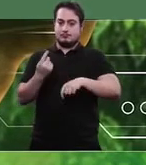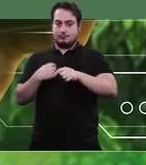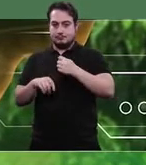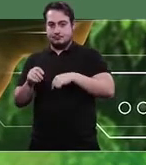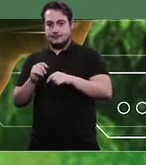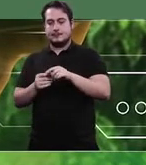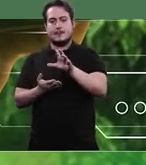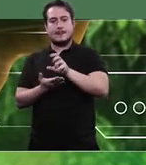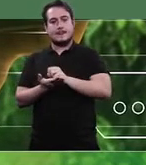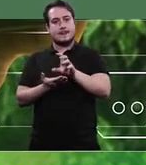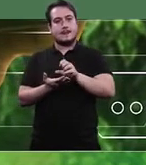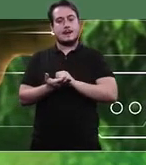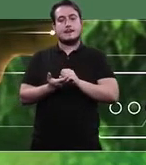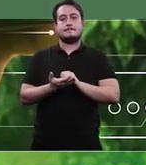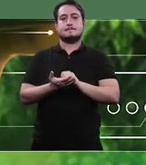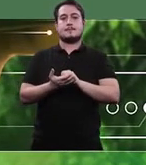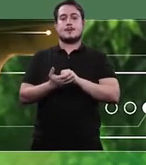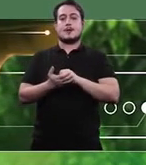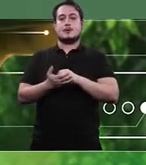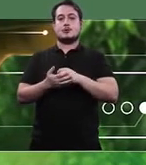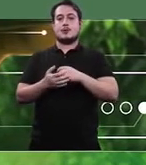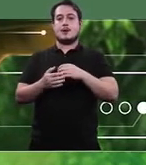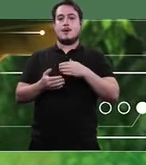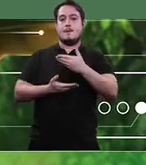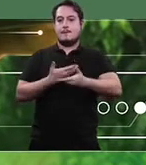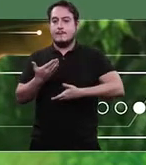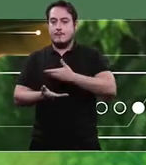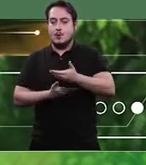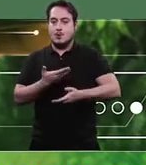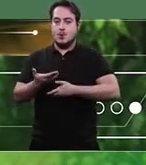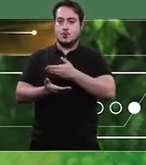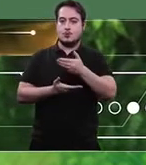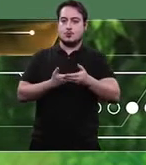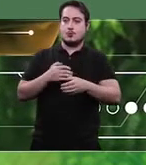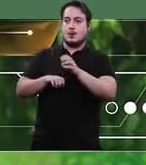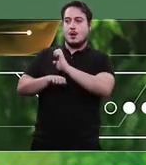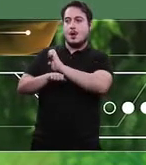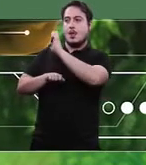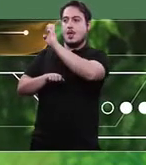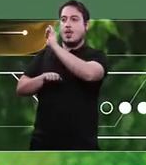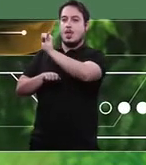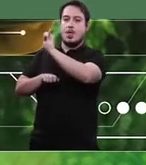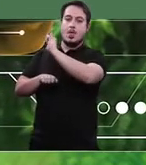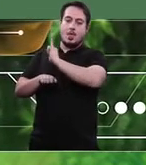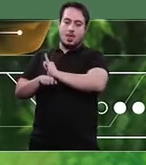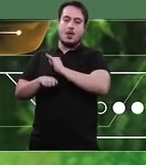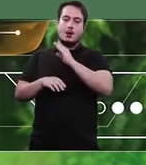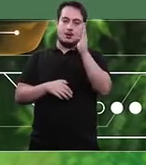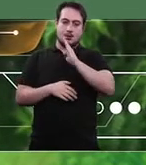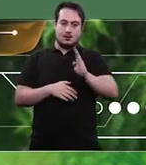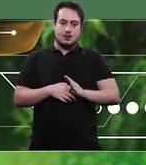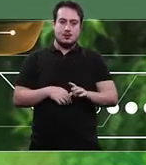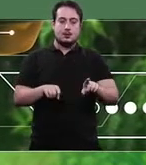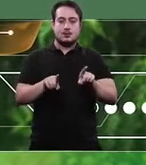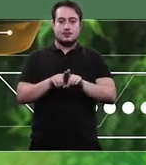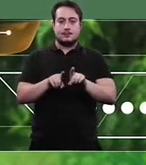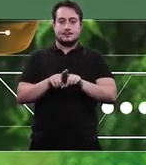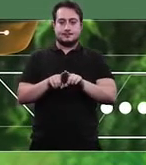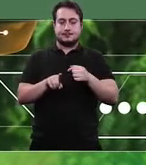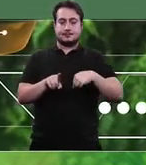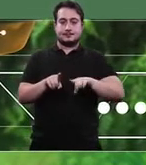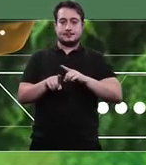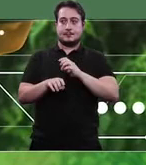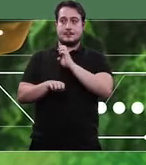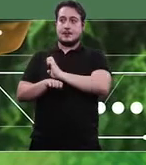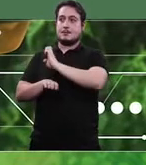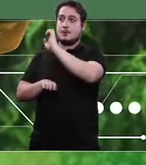de cálculos de fluxos de comércio internacional, de exportações, considerando as exportações brasileiras, considerando as exportações